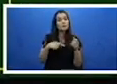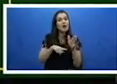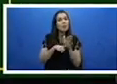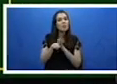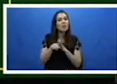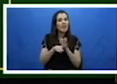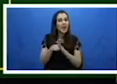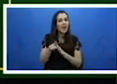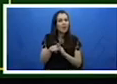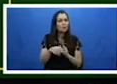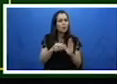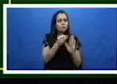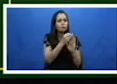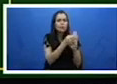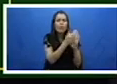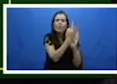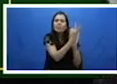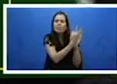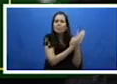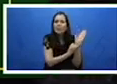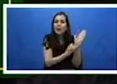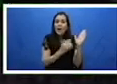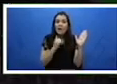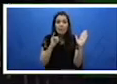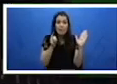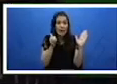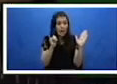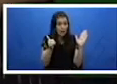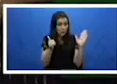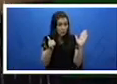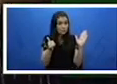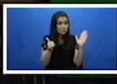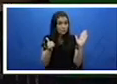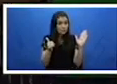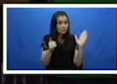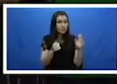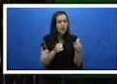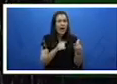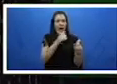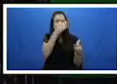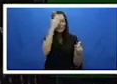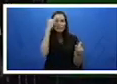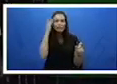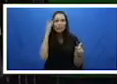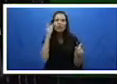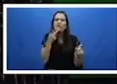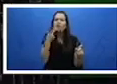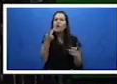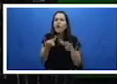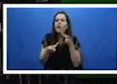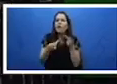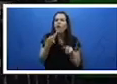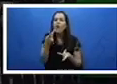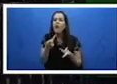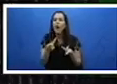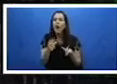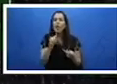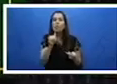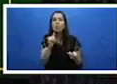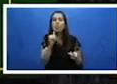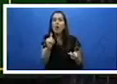Vai ser um texto narrativo? Alguém vai contar essa história? O narrador ele vai ser